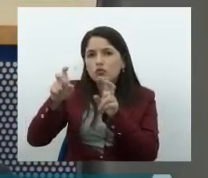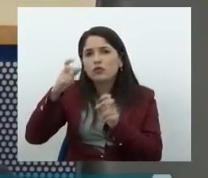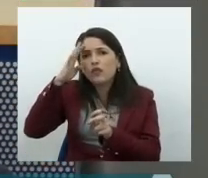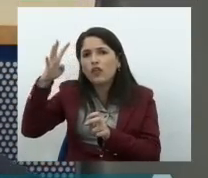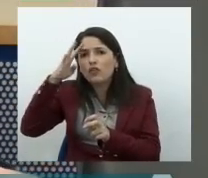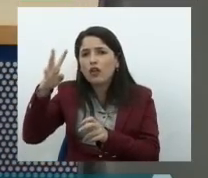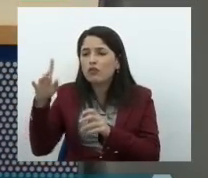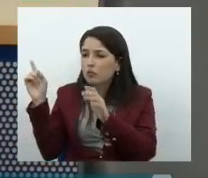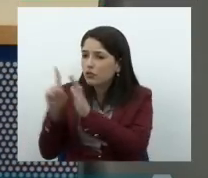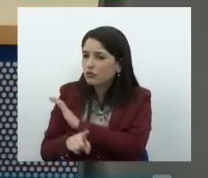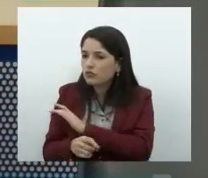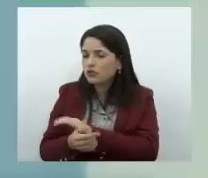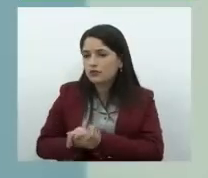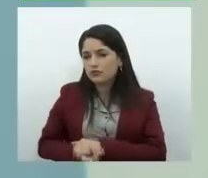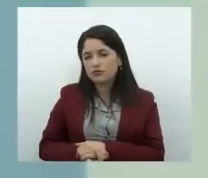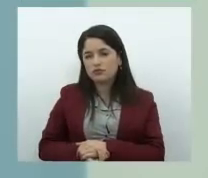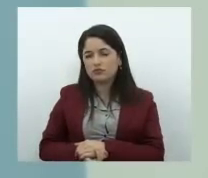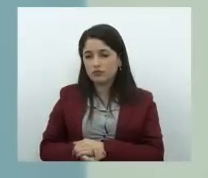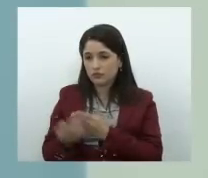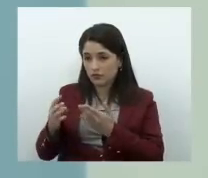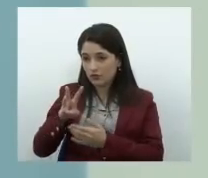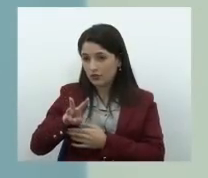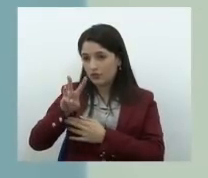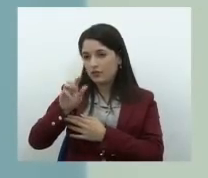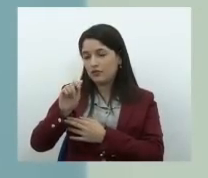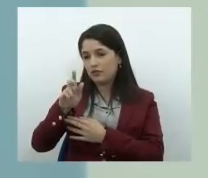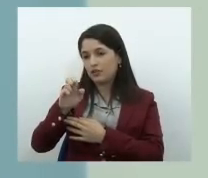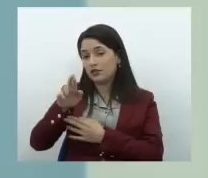filosóficos. Muito obrigado, candidato. Candidato Wagner Freitas,